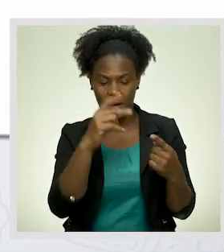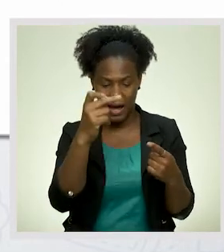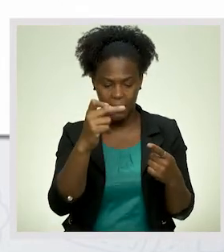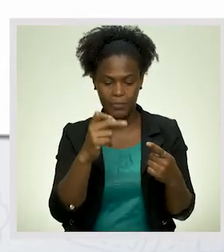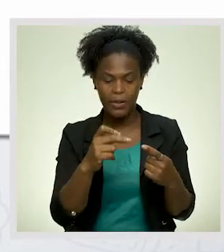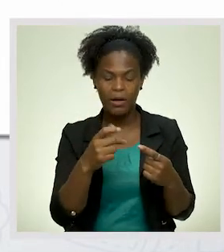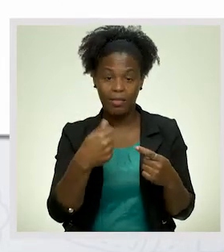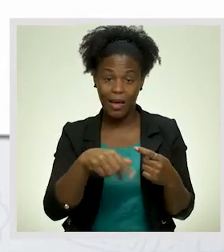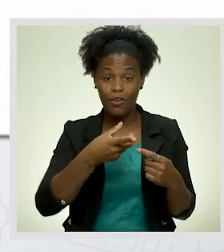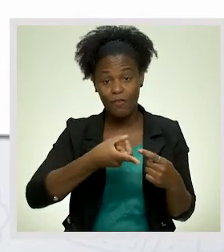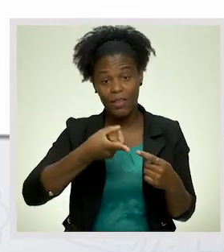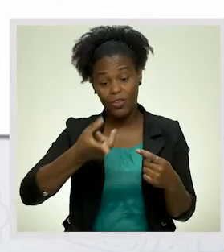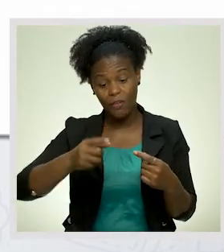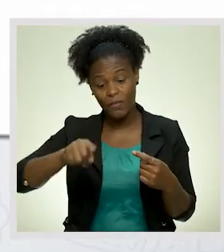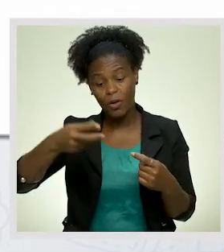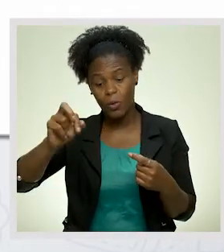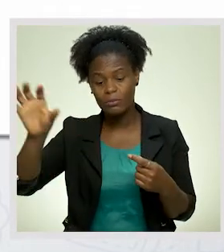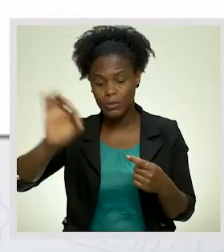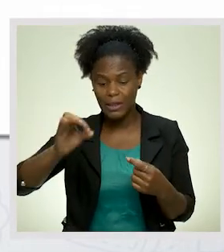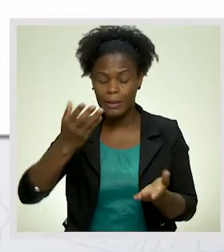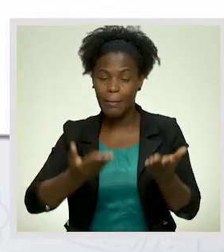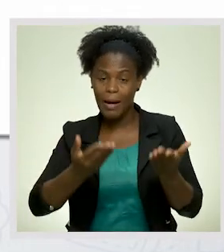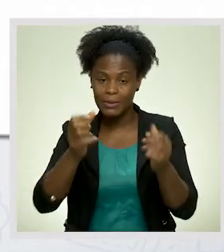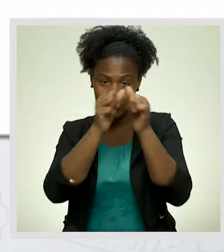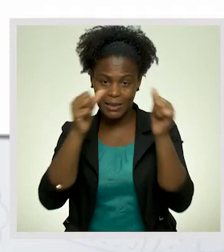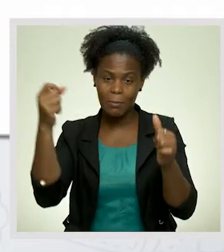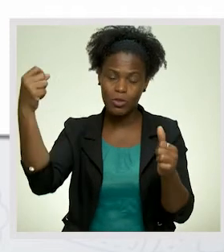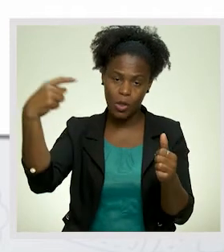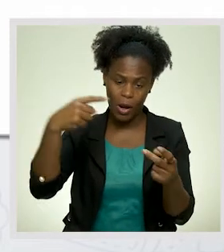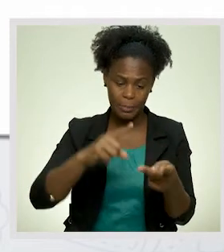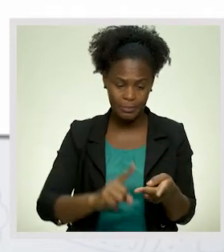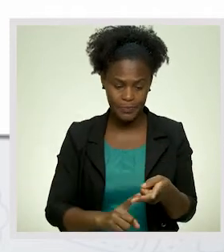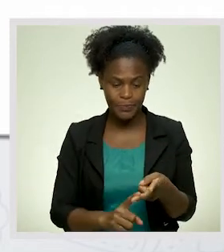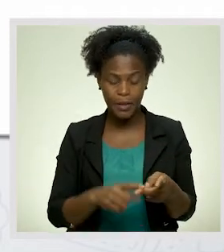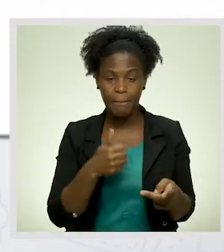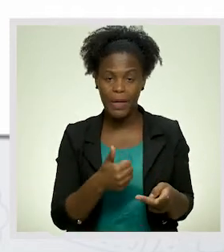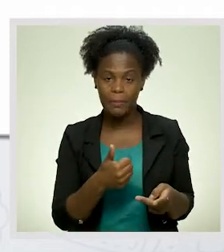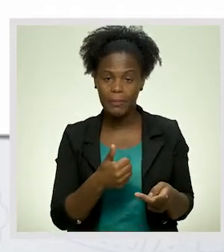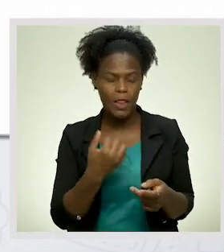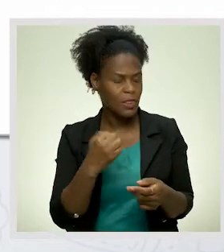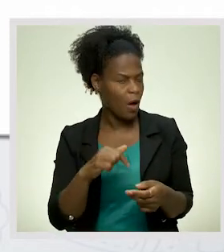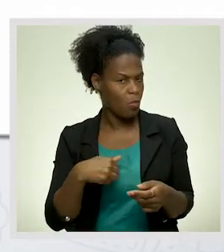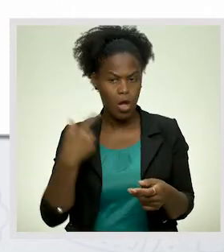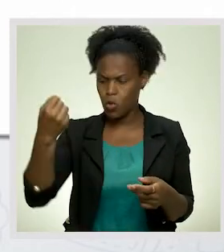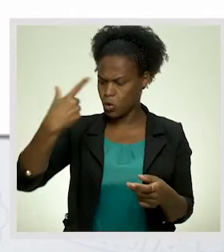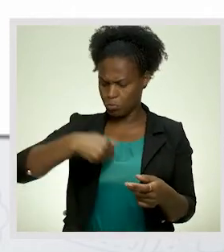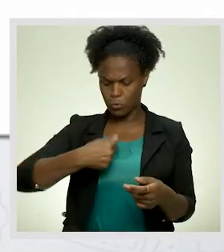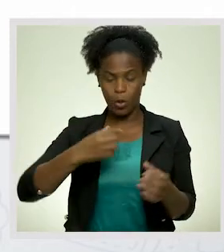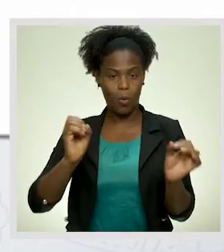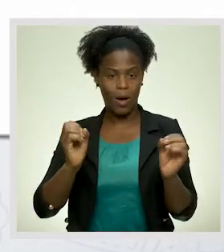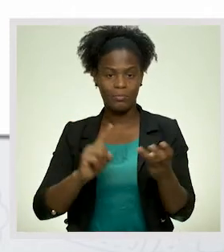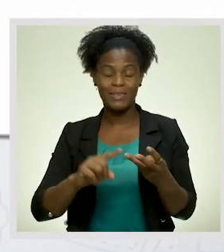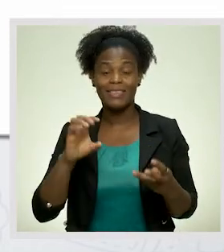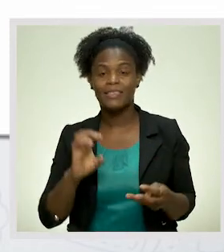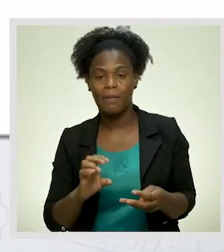corresponde a 99,8% da massa do Sistema Solar. A linha B não possui luz própria. A linha